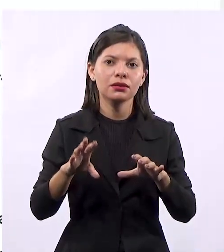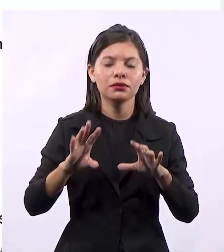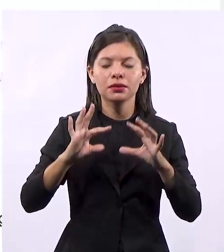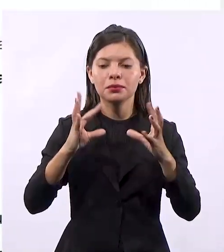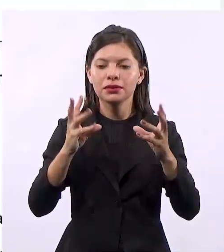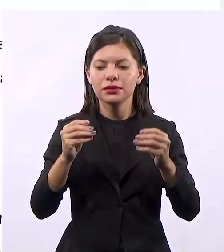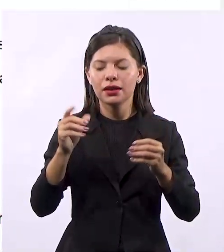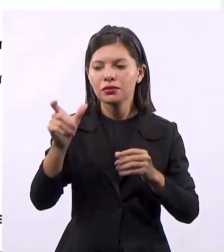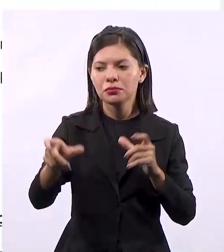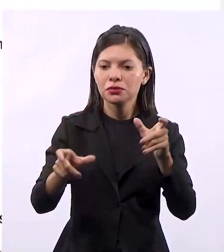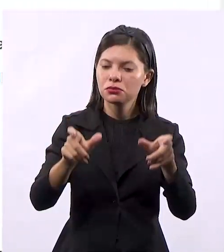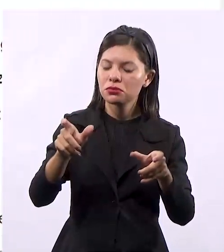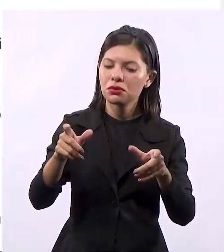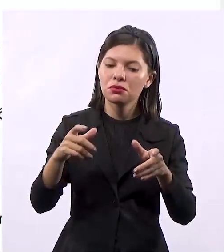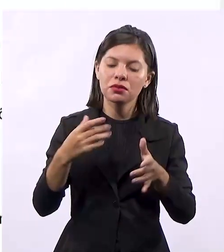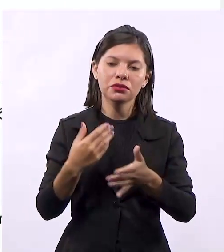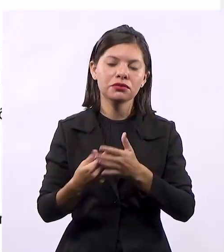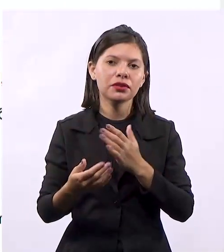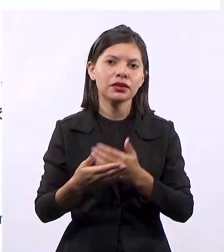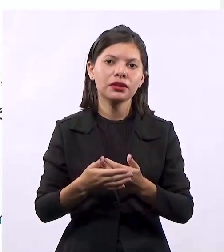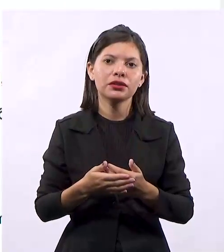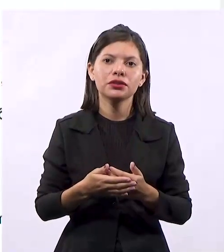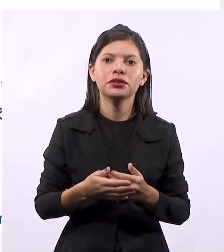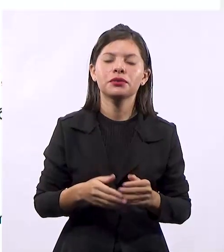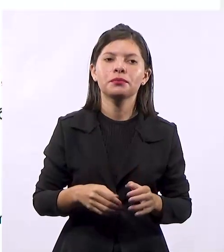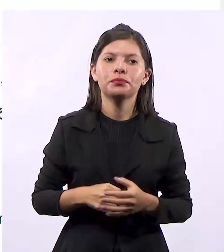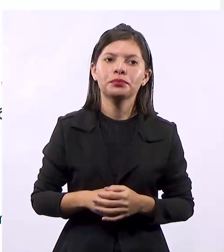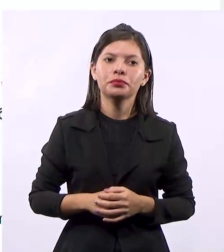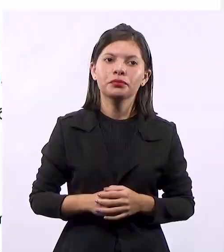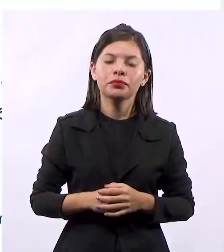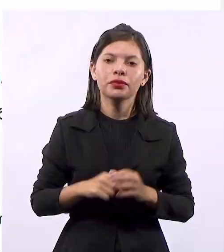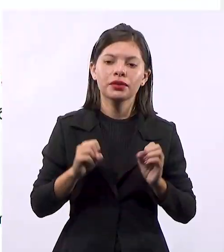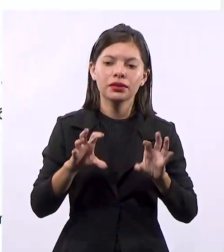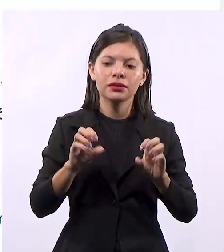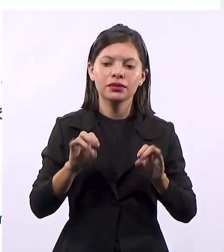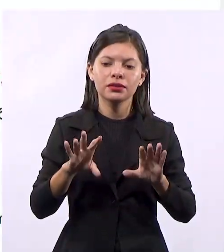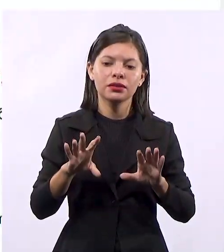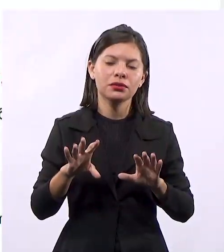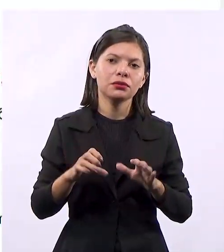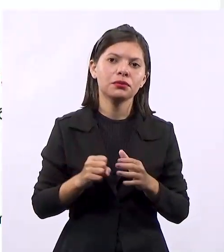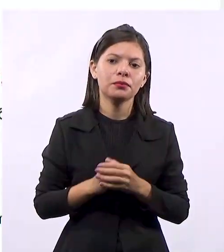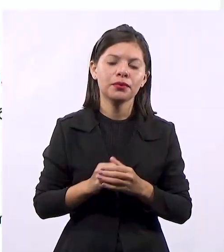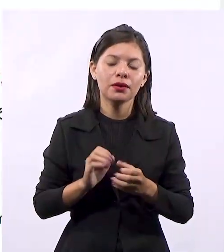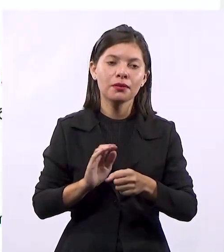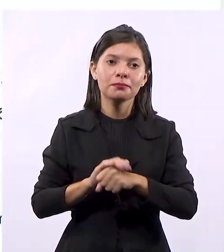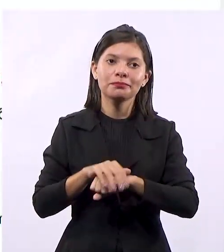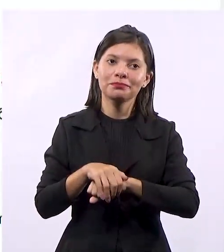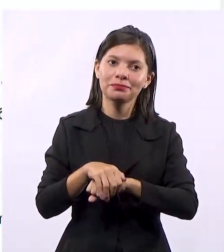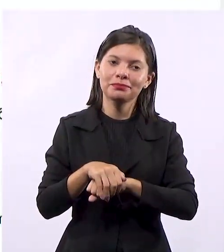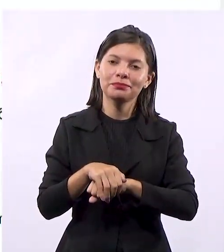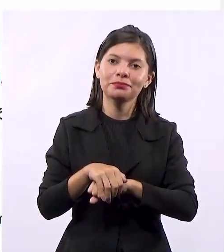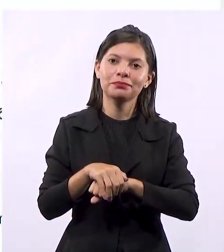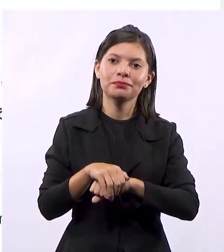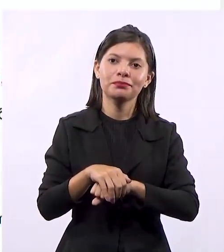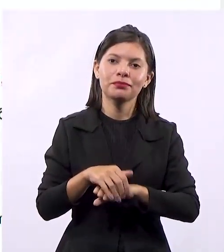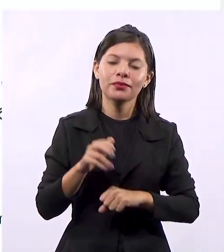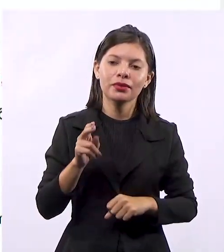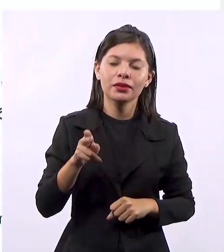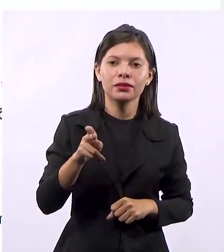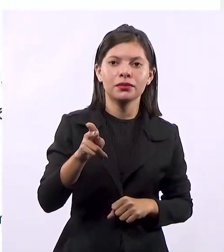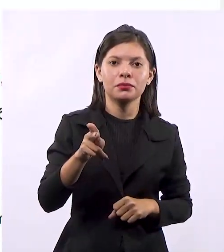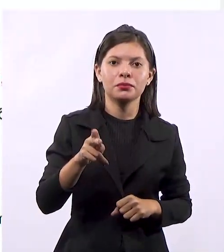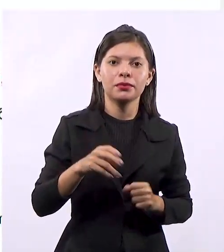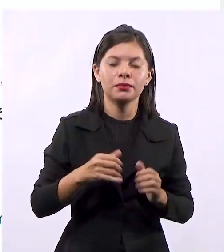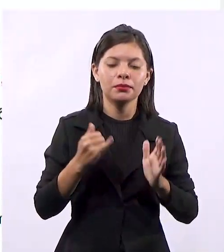artística, segundo a capacidade de cada um. O inciso 6, oferta de ensino noturno regular, adequada